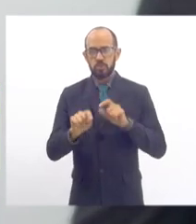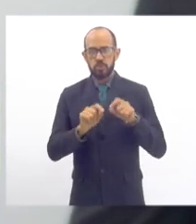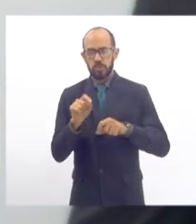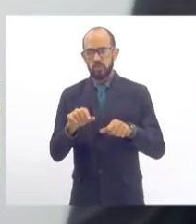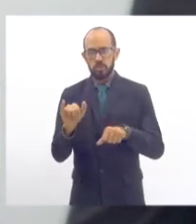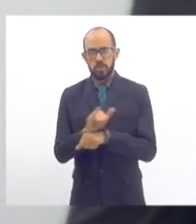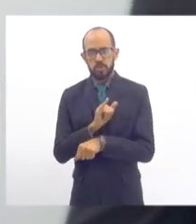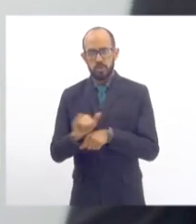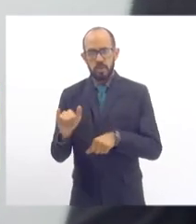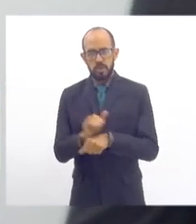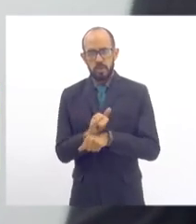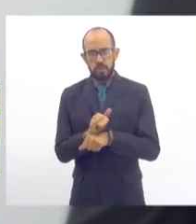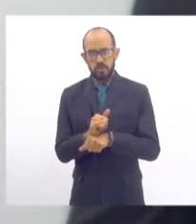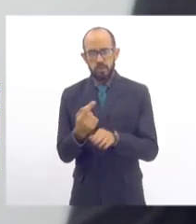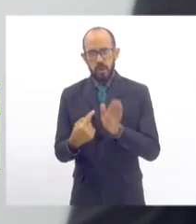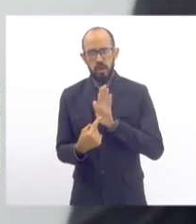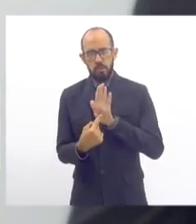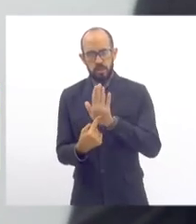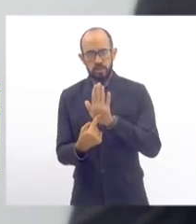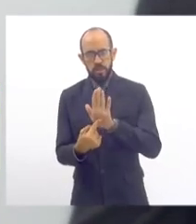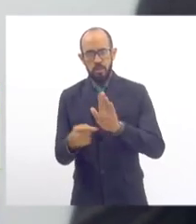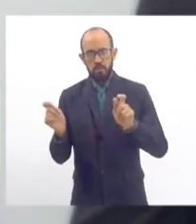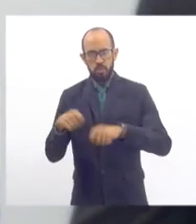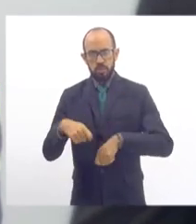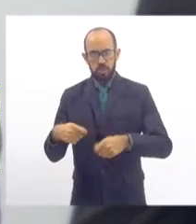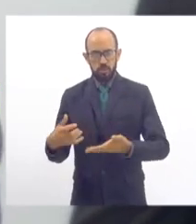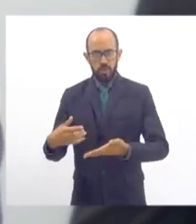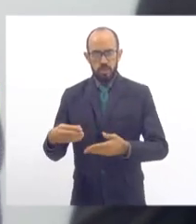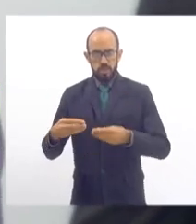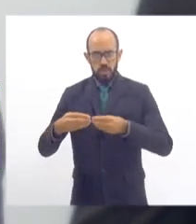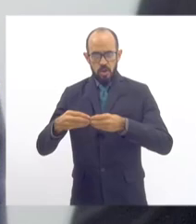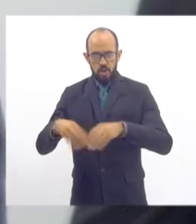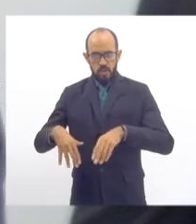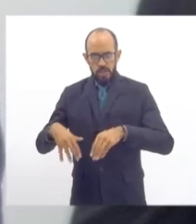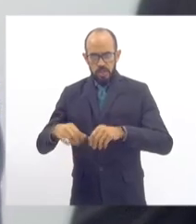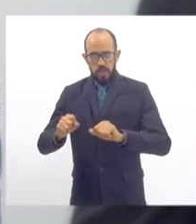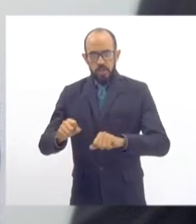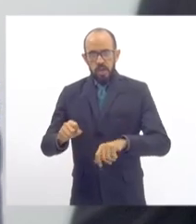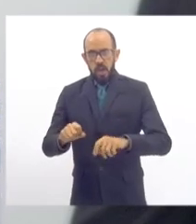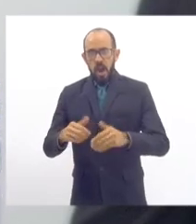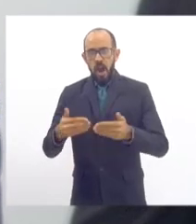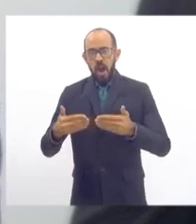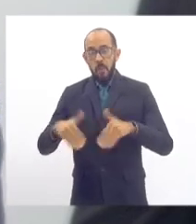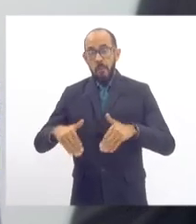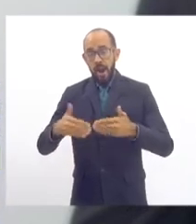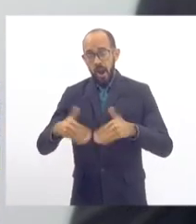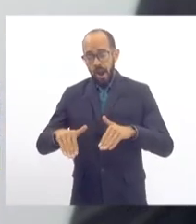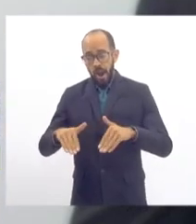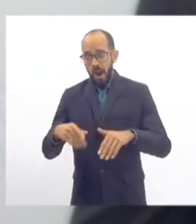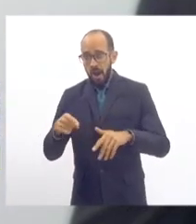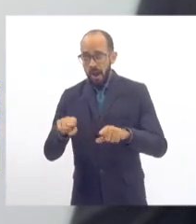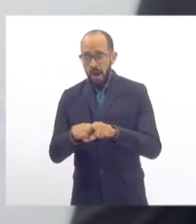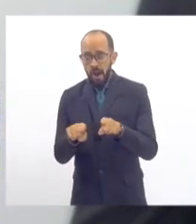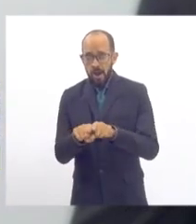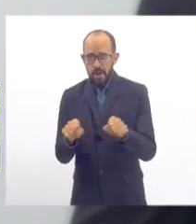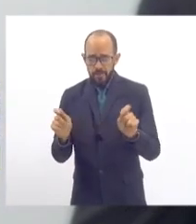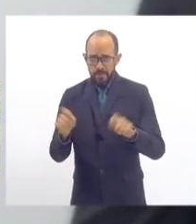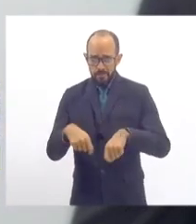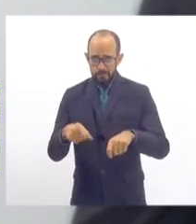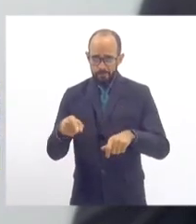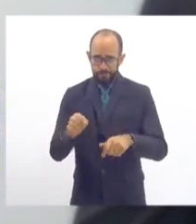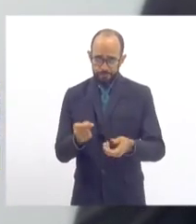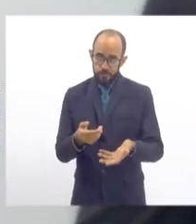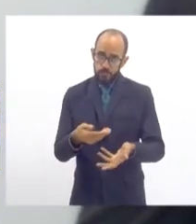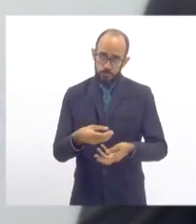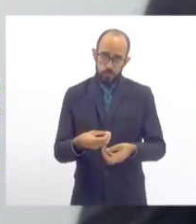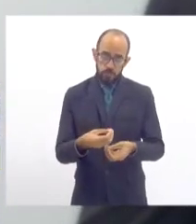ferramentas para apresentar possíveis compensações e, principalmente, capacidade financeira desses pleitos serem atendidos. Nesse sentido, eu